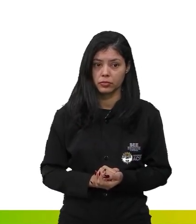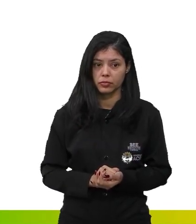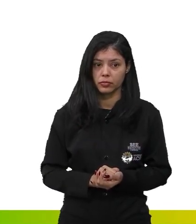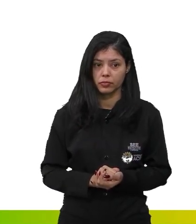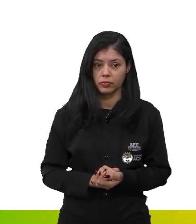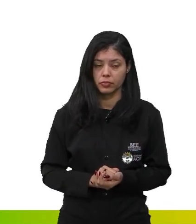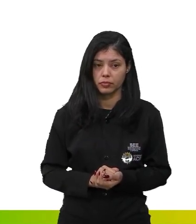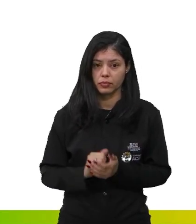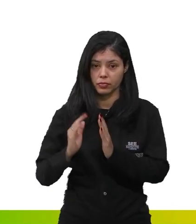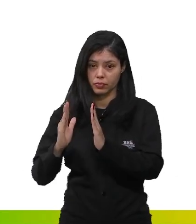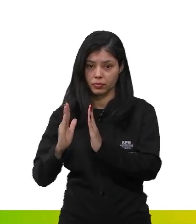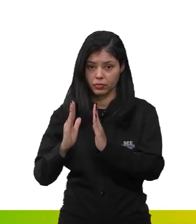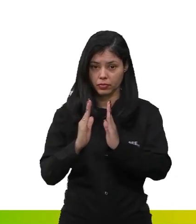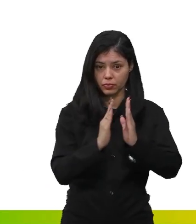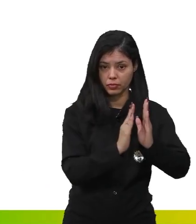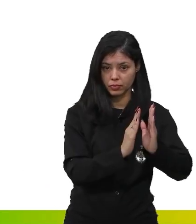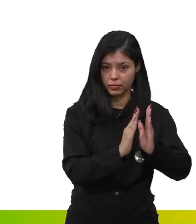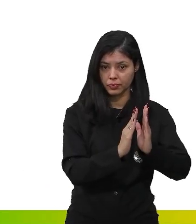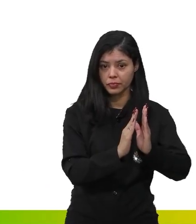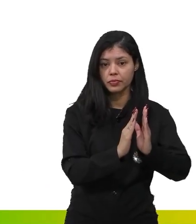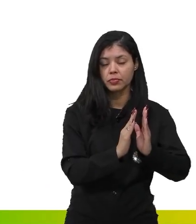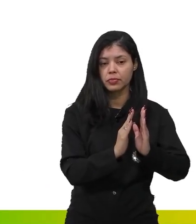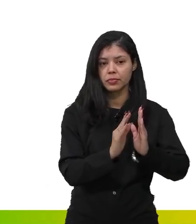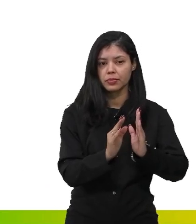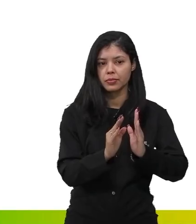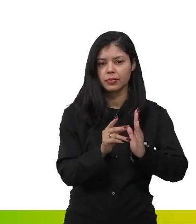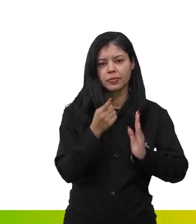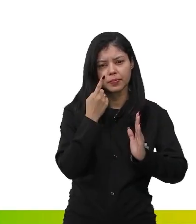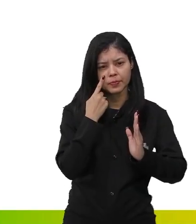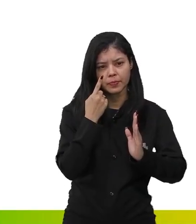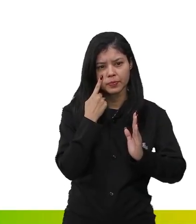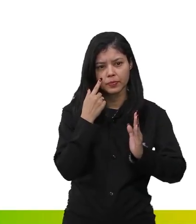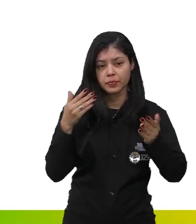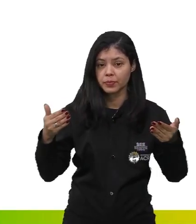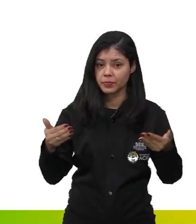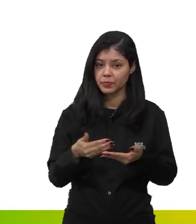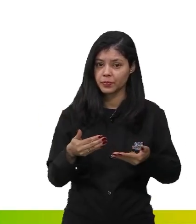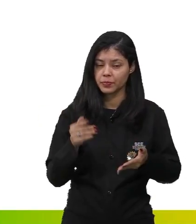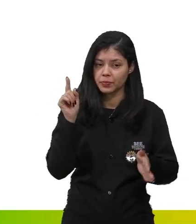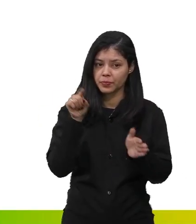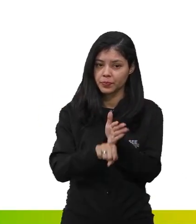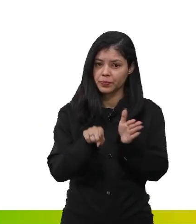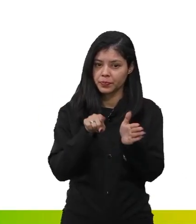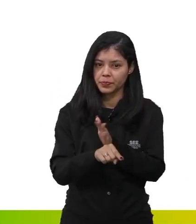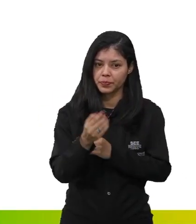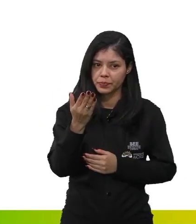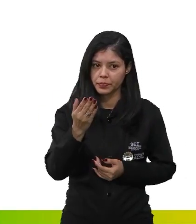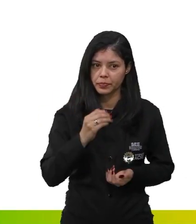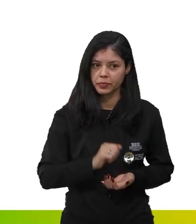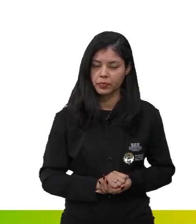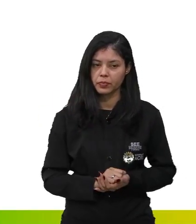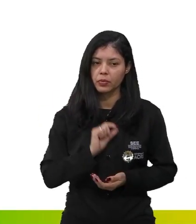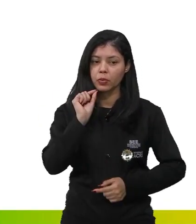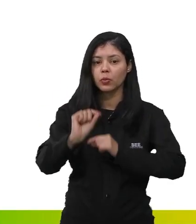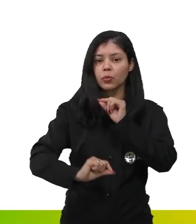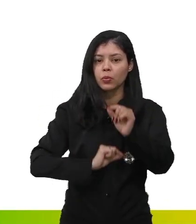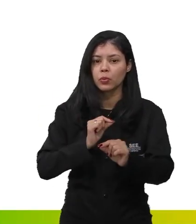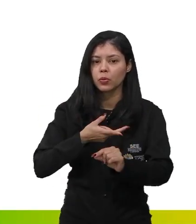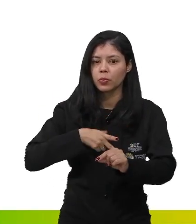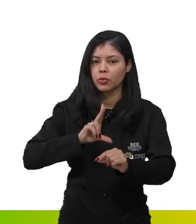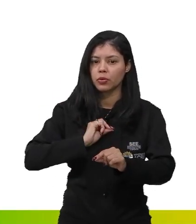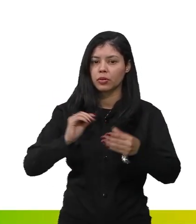para cá. Que interessante. Agora eu pergunto a vocês, o que